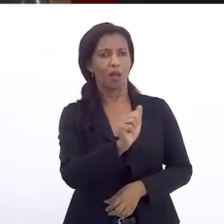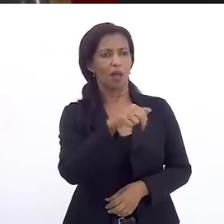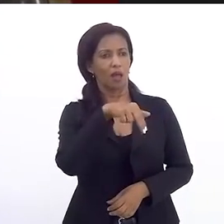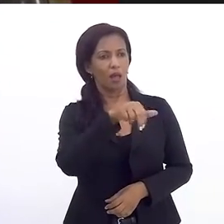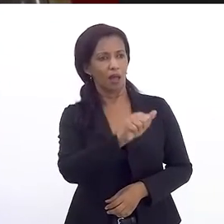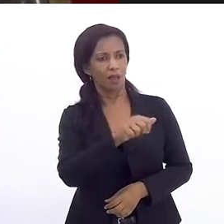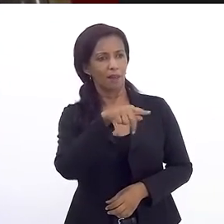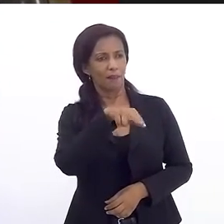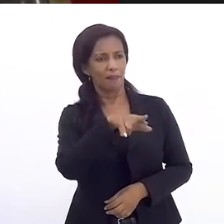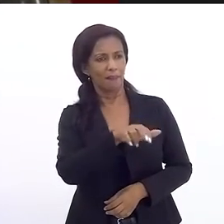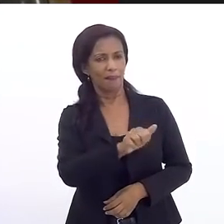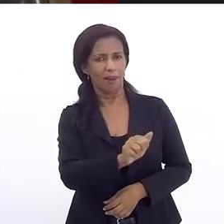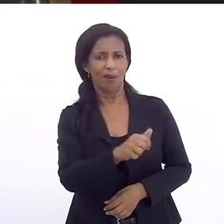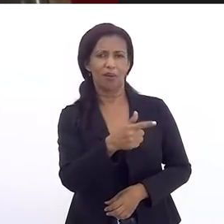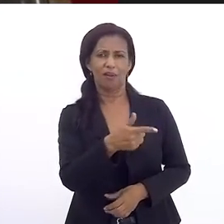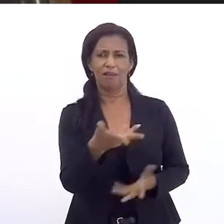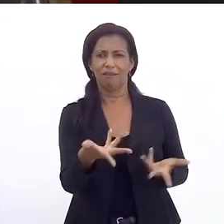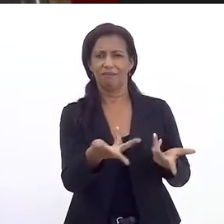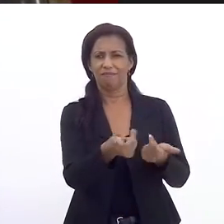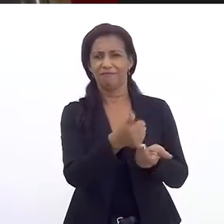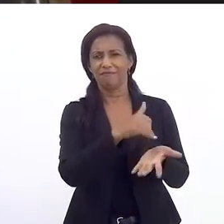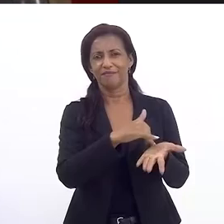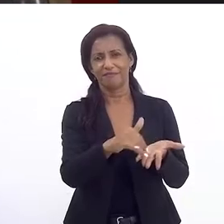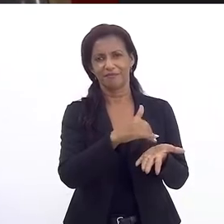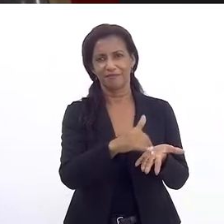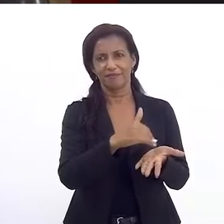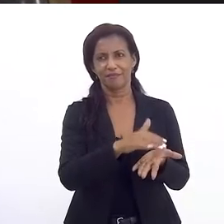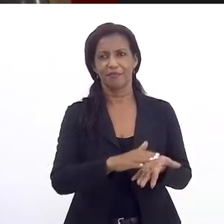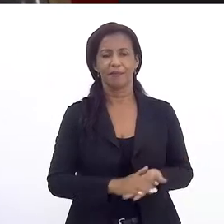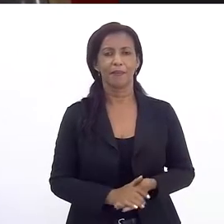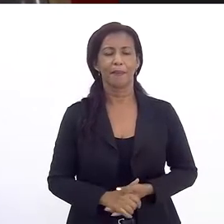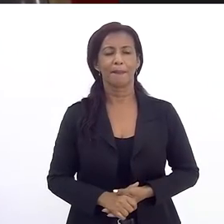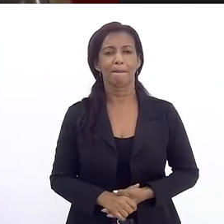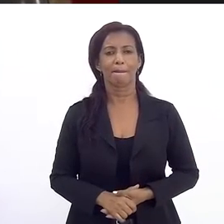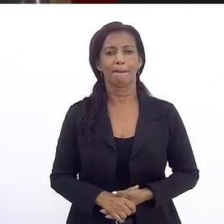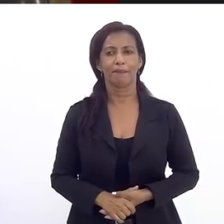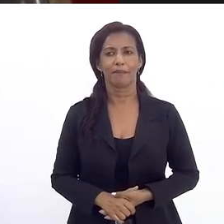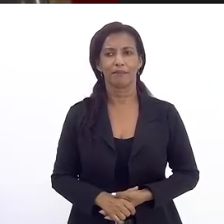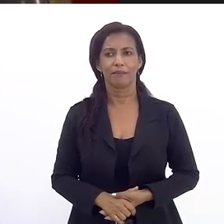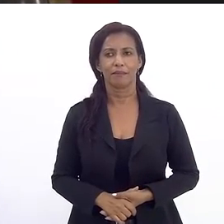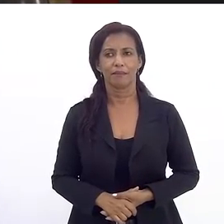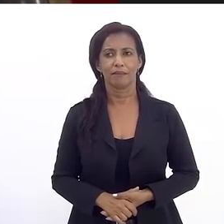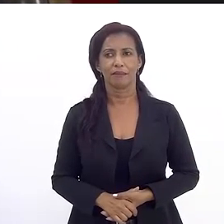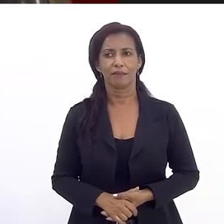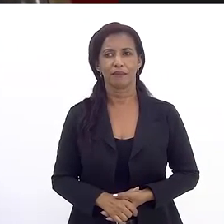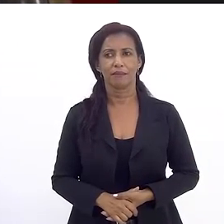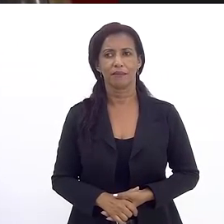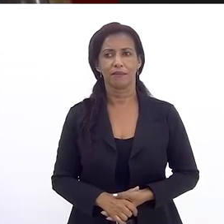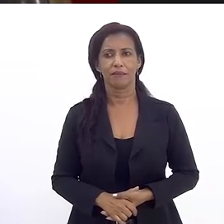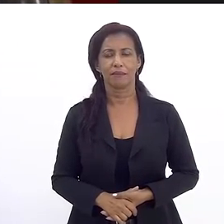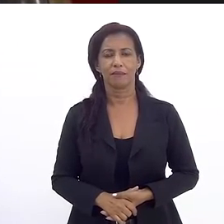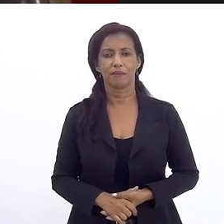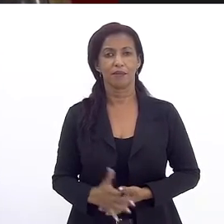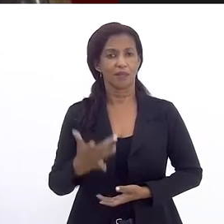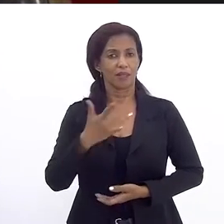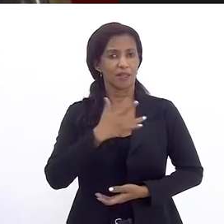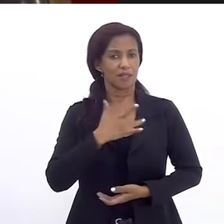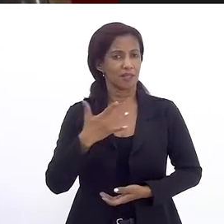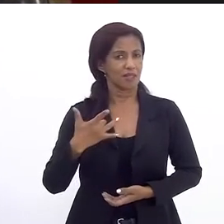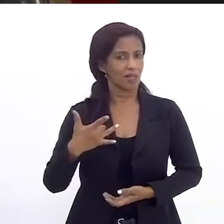por exemplo, da educação, Ana Paula, que é um luxo de secretária,